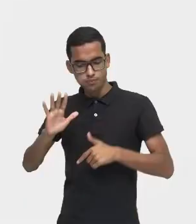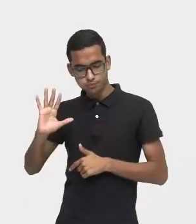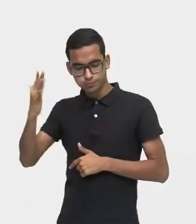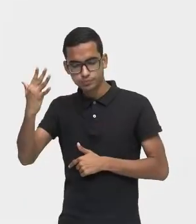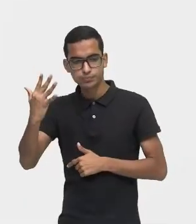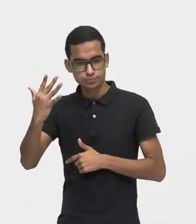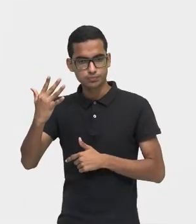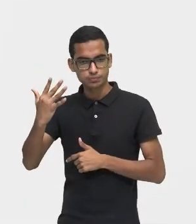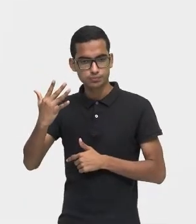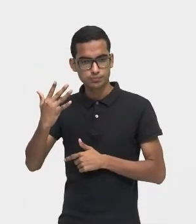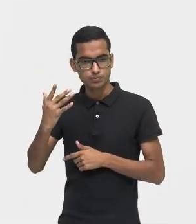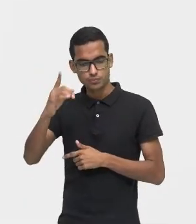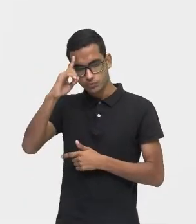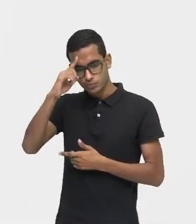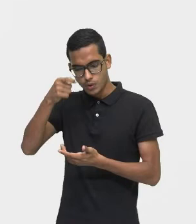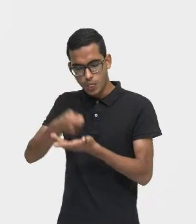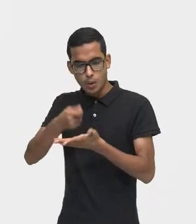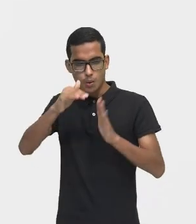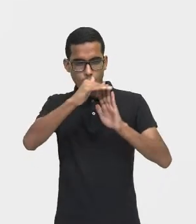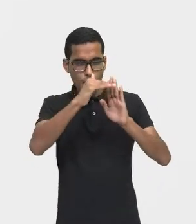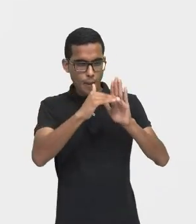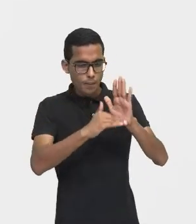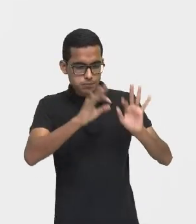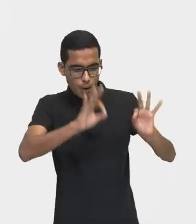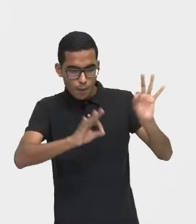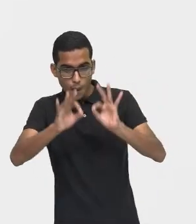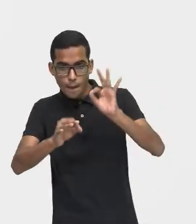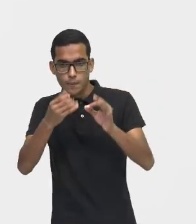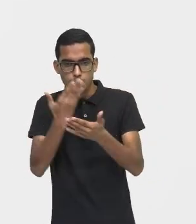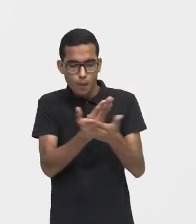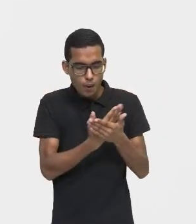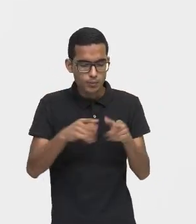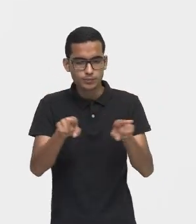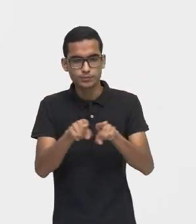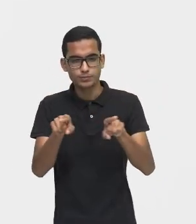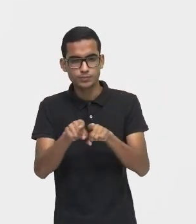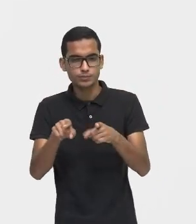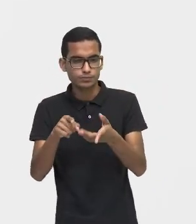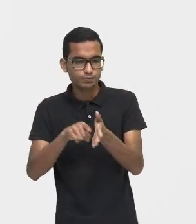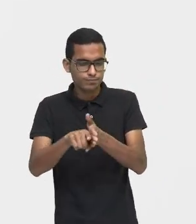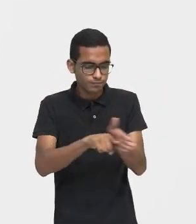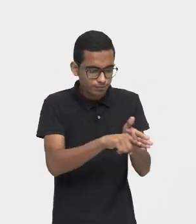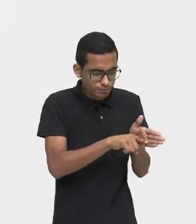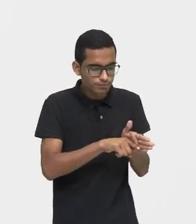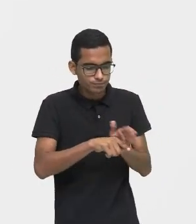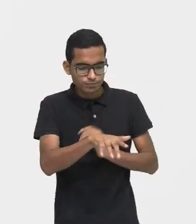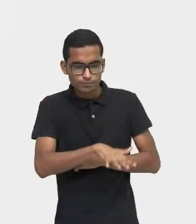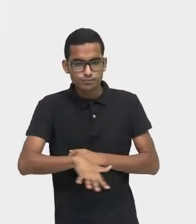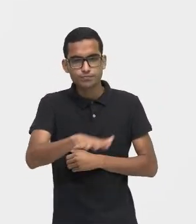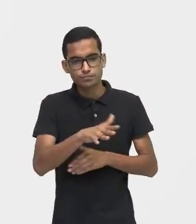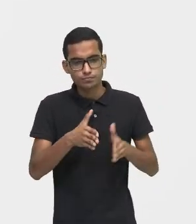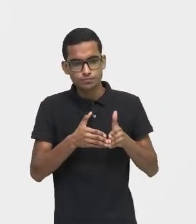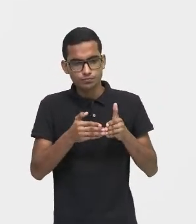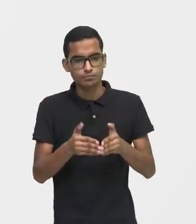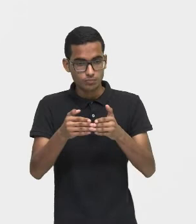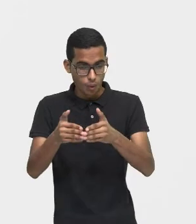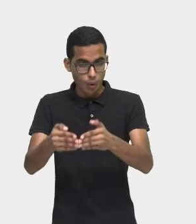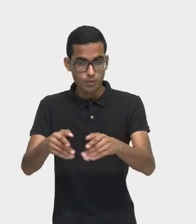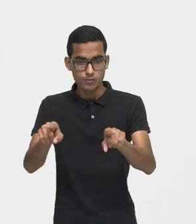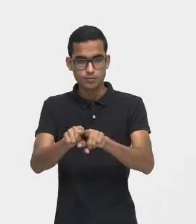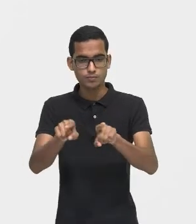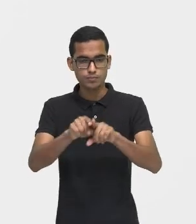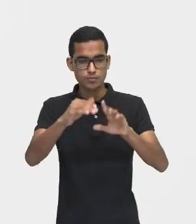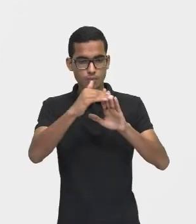serem realizadas com uma elaboração de estudos de navegabilidade, né? Com procedimentos aí